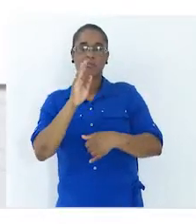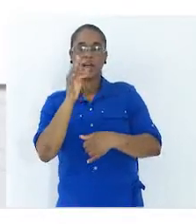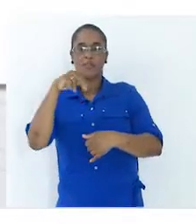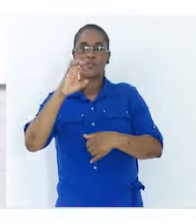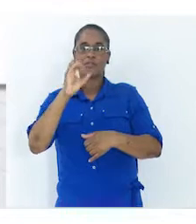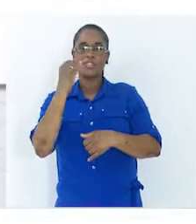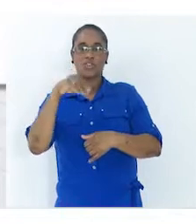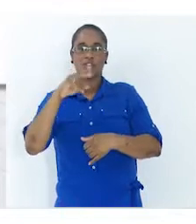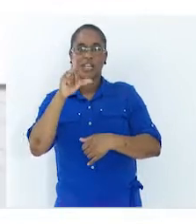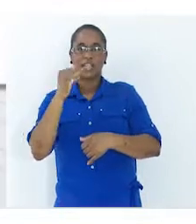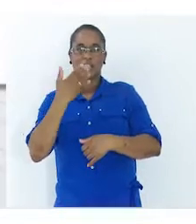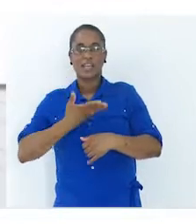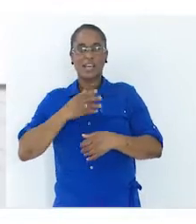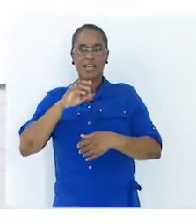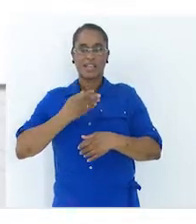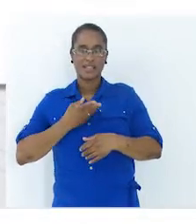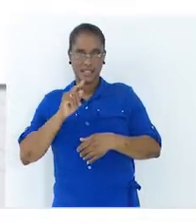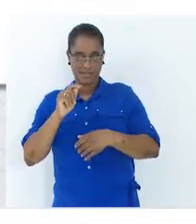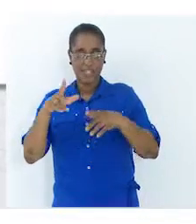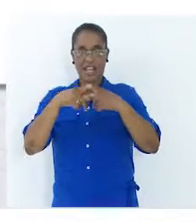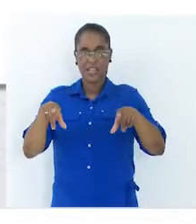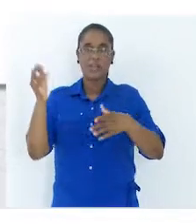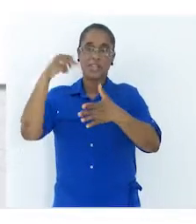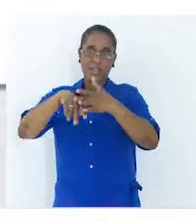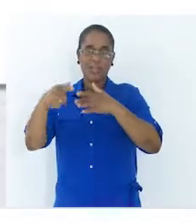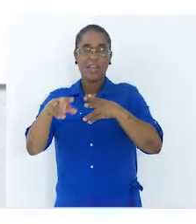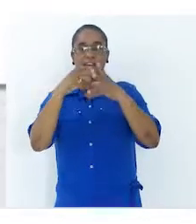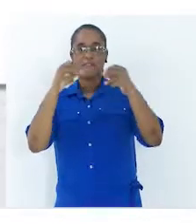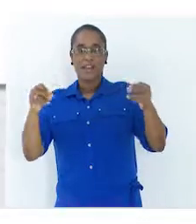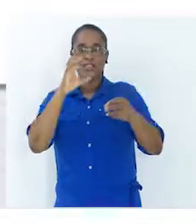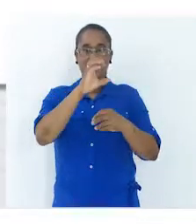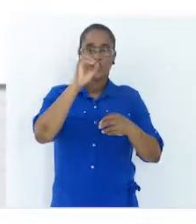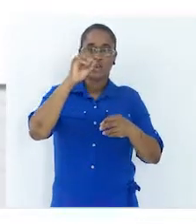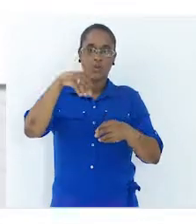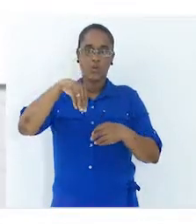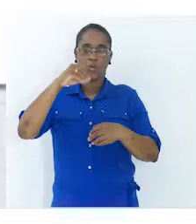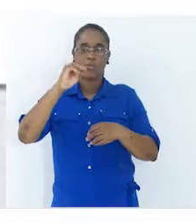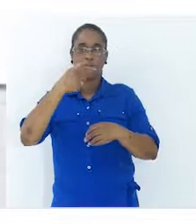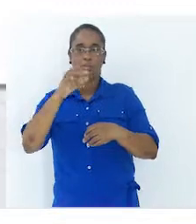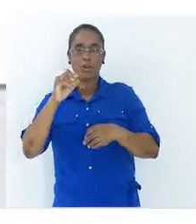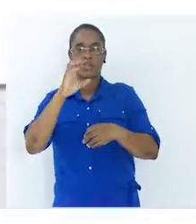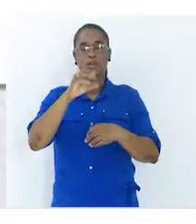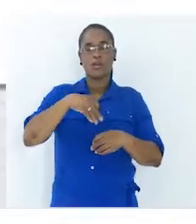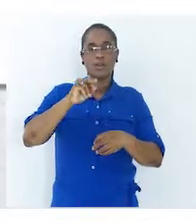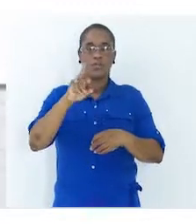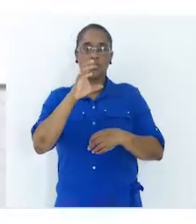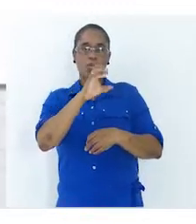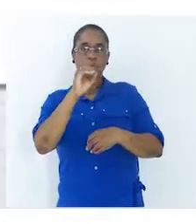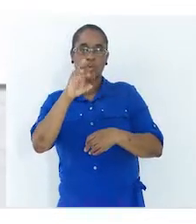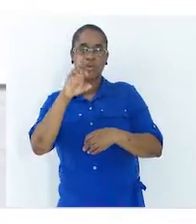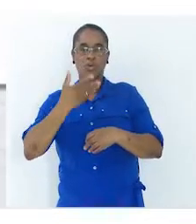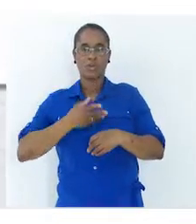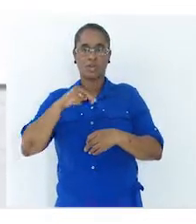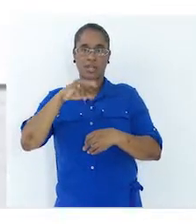e, dentro da funcionalidade da língua, vamos encontrar frases compostas por coordenação e, dentro